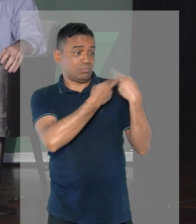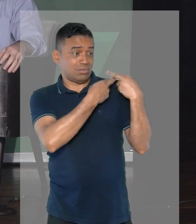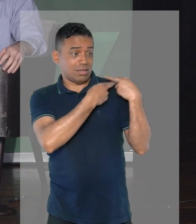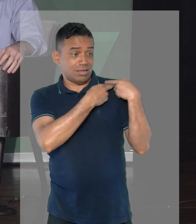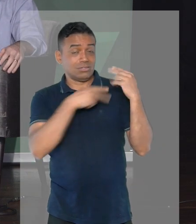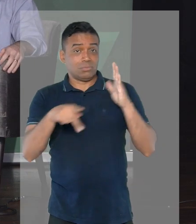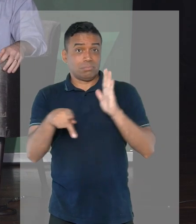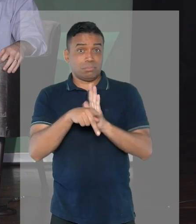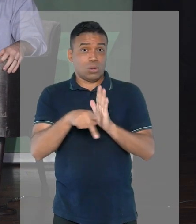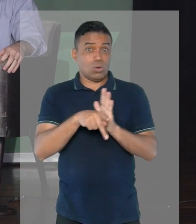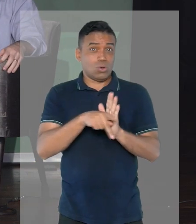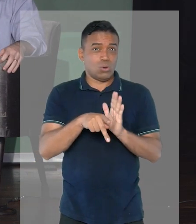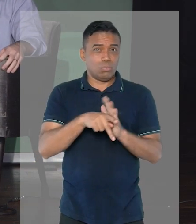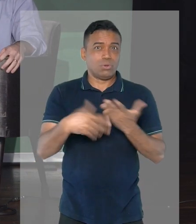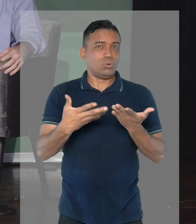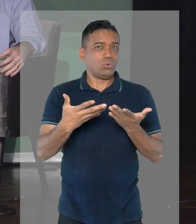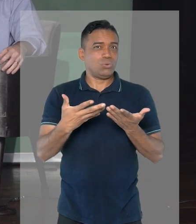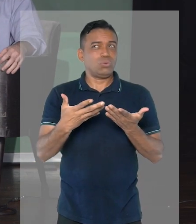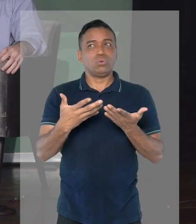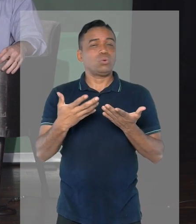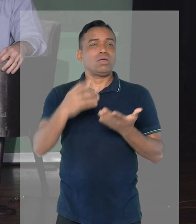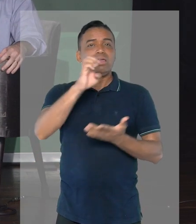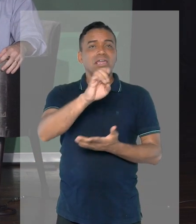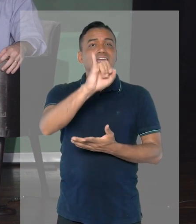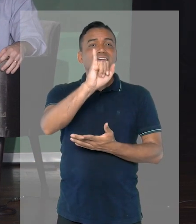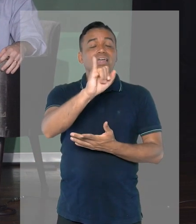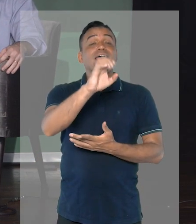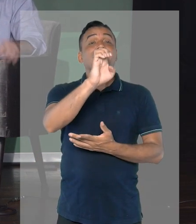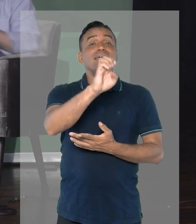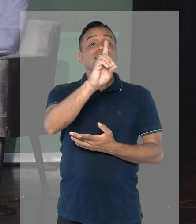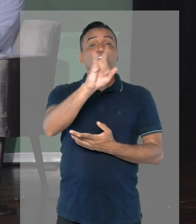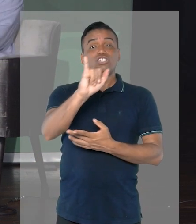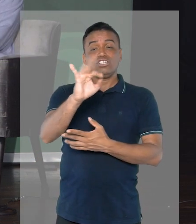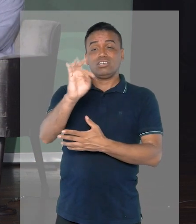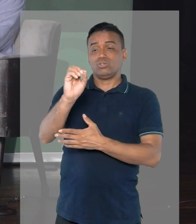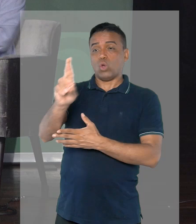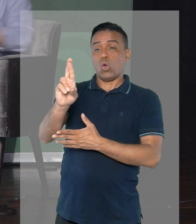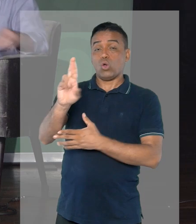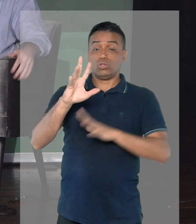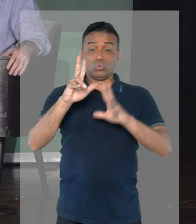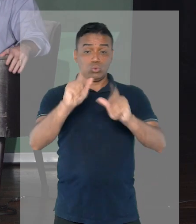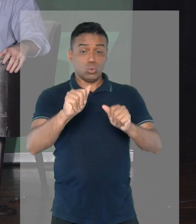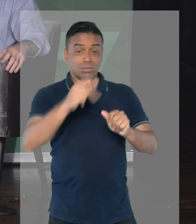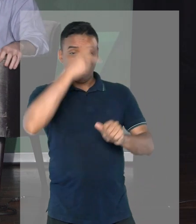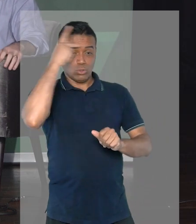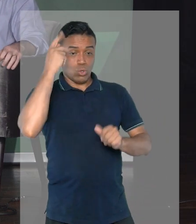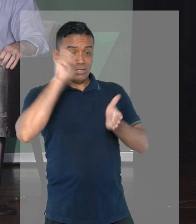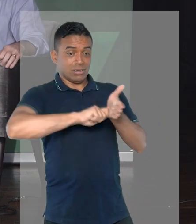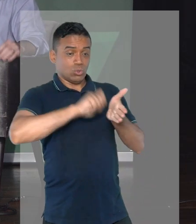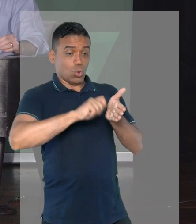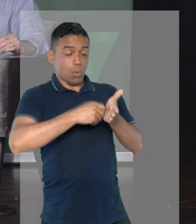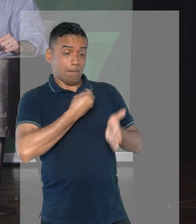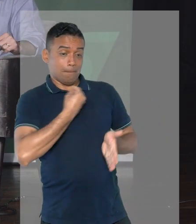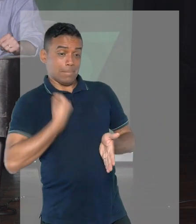o do poeta, né, ou é do editor, né? Porque geralmente não é todos os poetas que participam do poema que vai ser de abertura ou não,